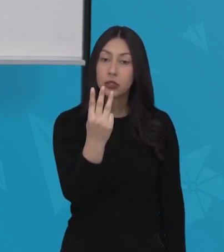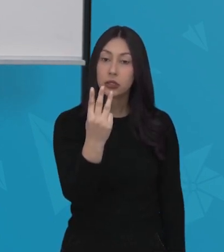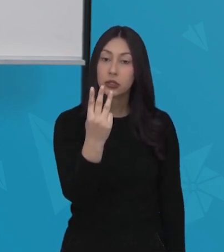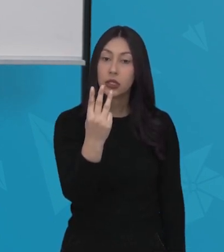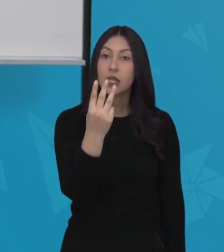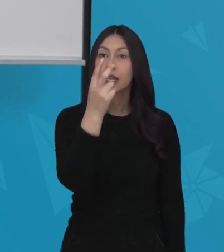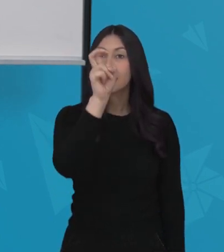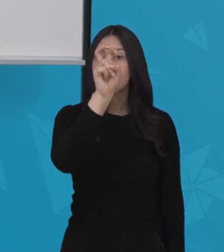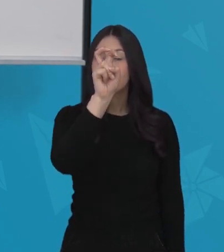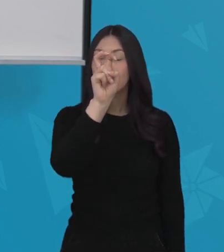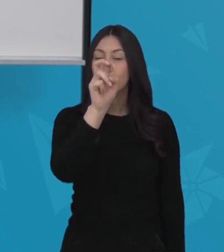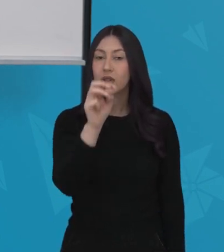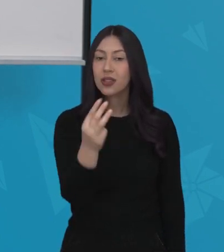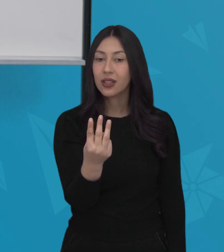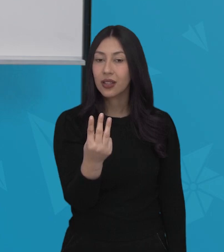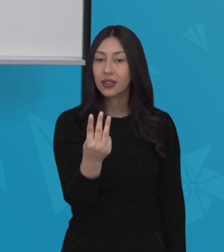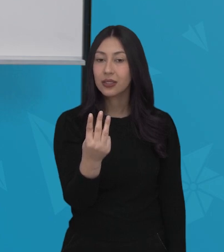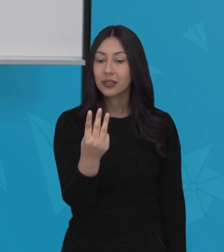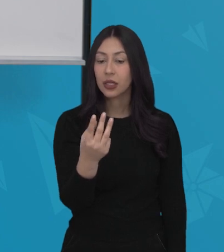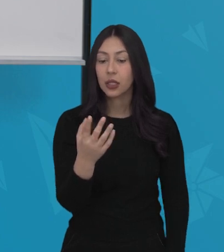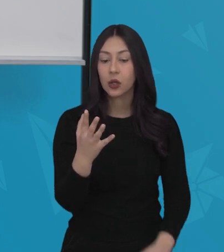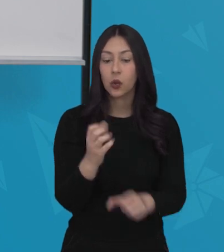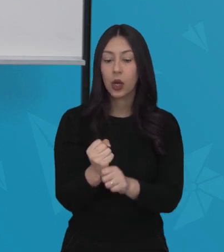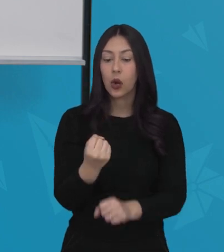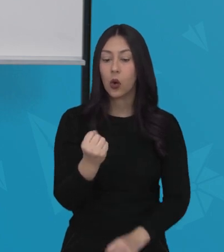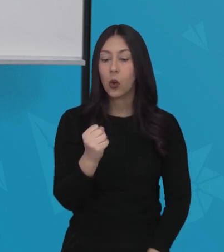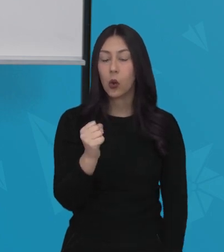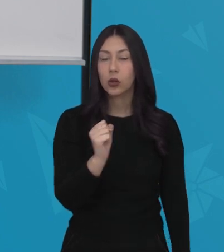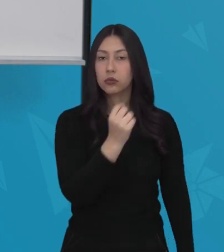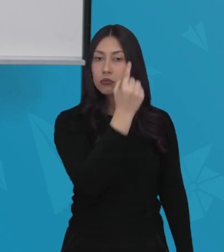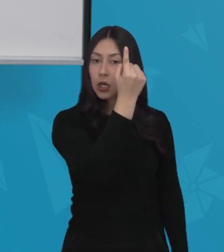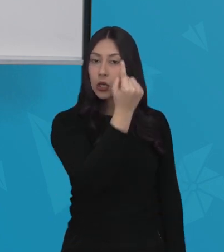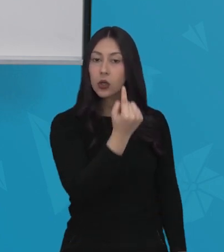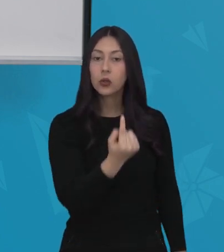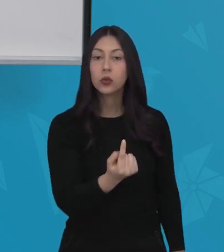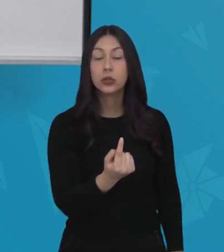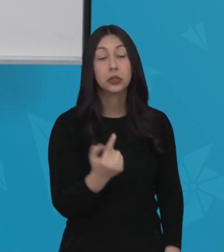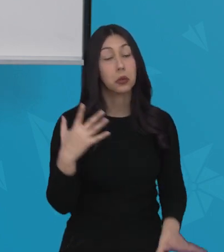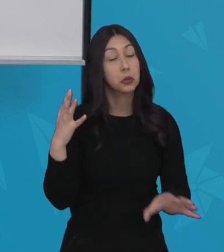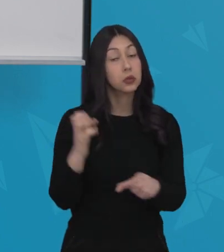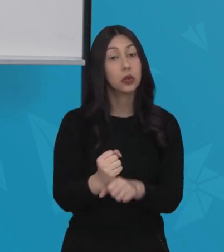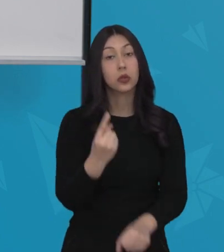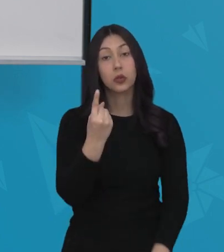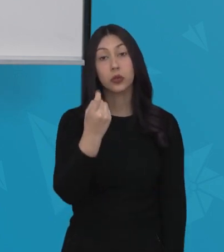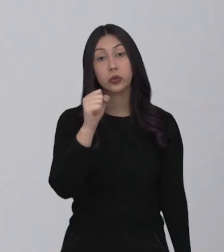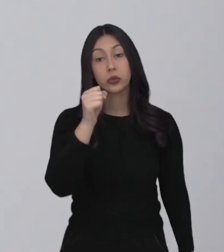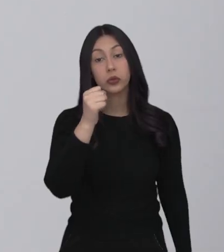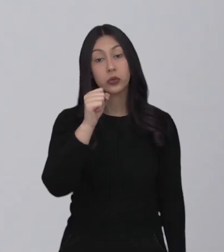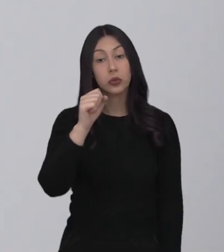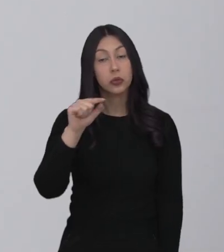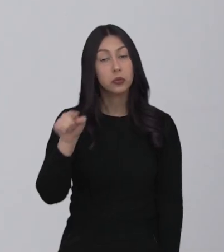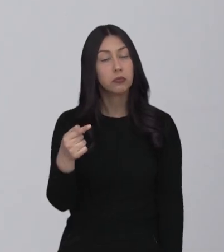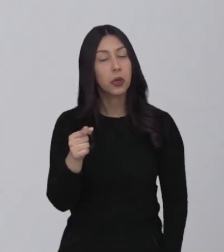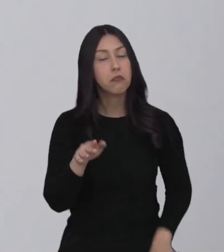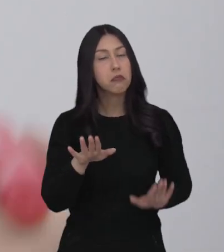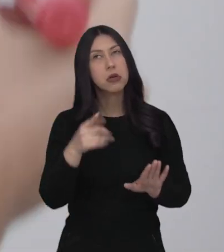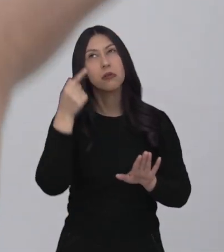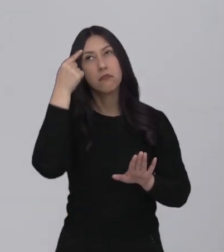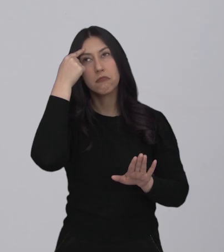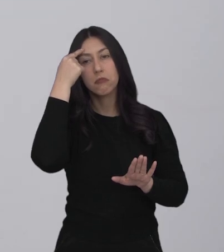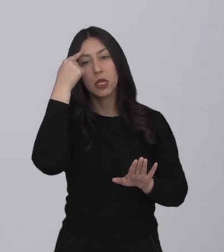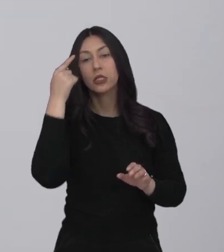5 ia somar com o 3, que ia dar 8 aqui. E o meu 1 aqui sozinho ia dar 18.000. Vamos parar para